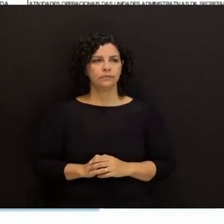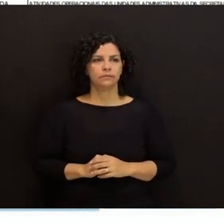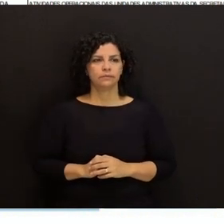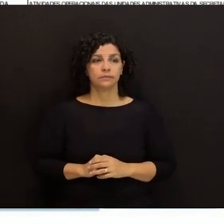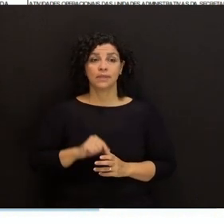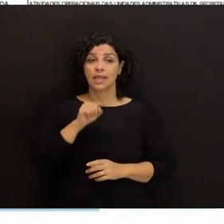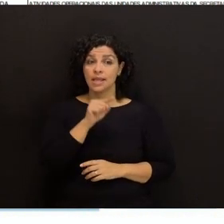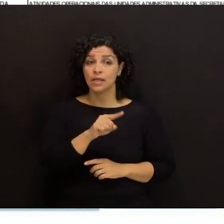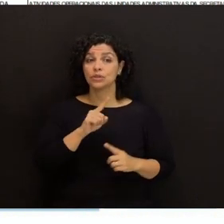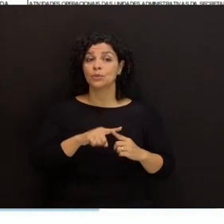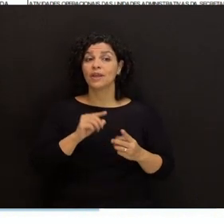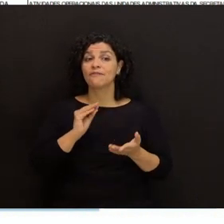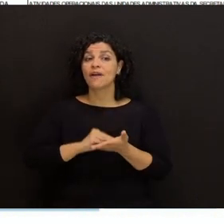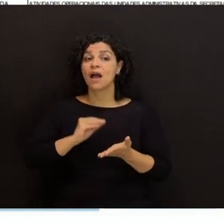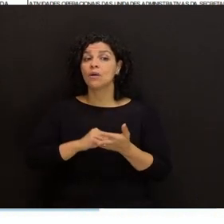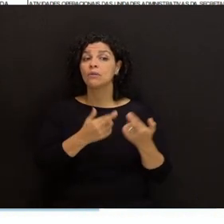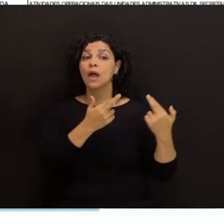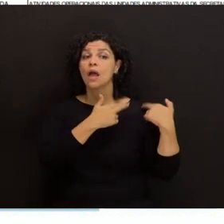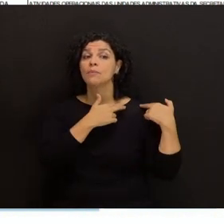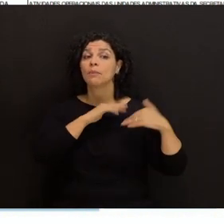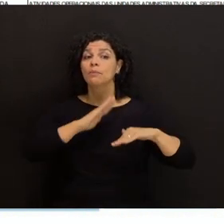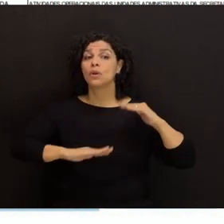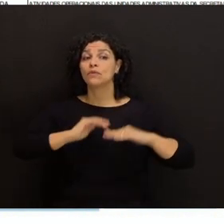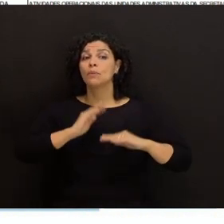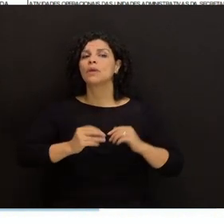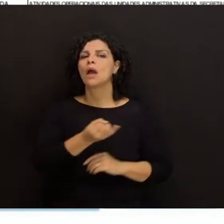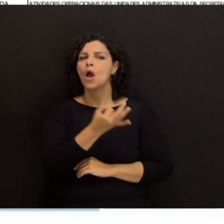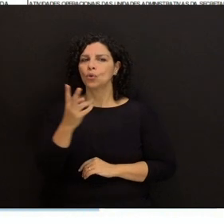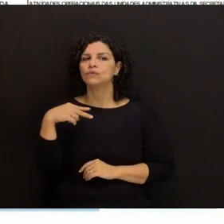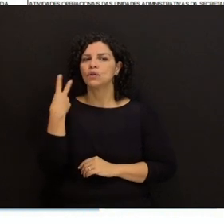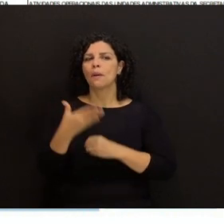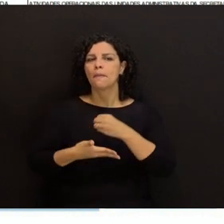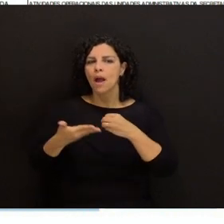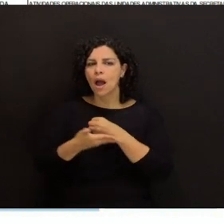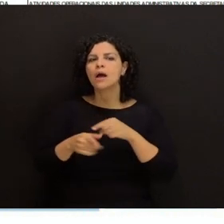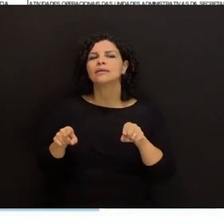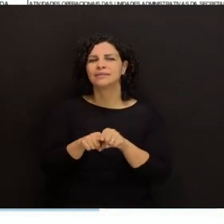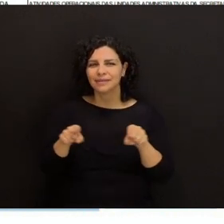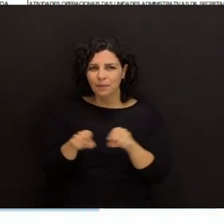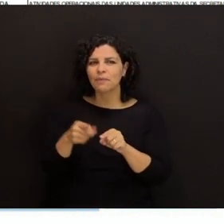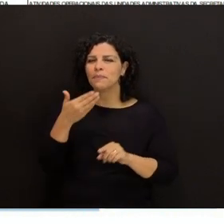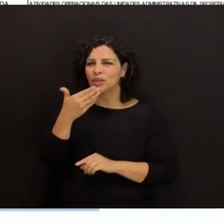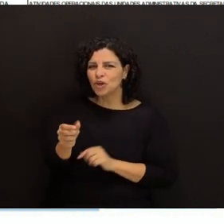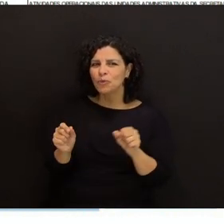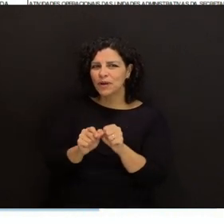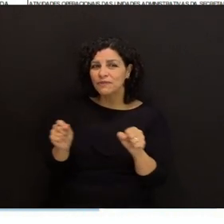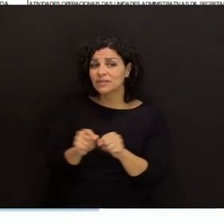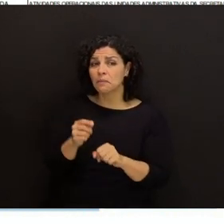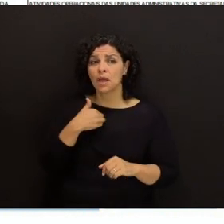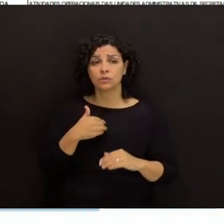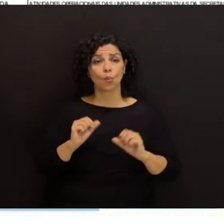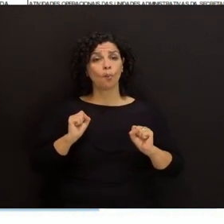isso é por pura incompetência porque muitos dos vereadores da base ainda não foi cumpridas emendas